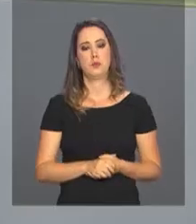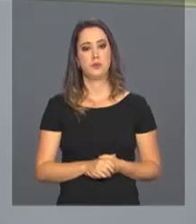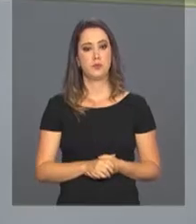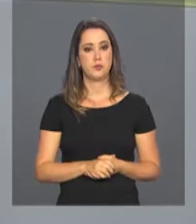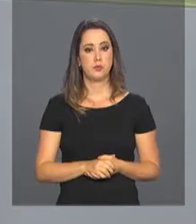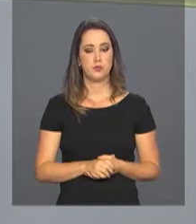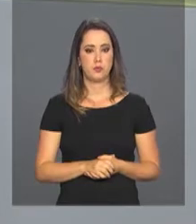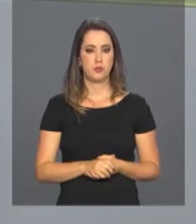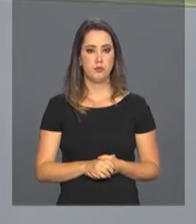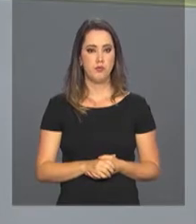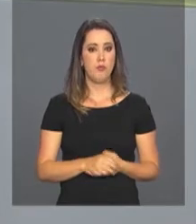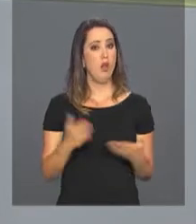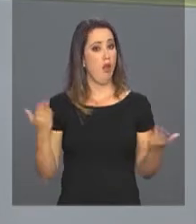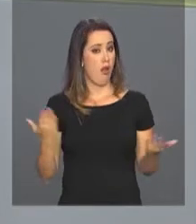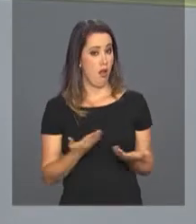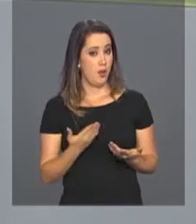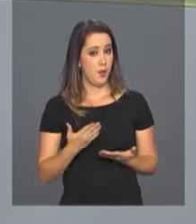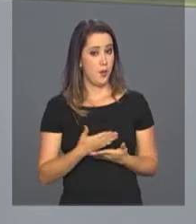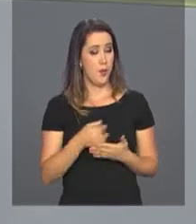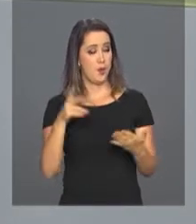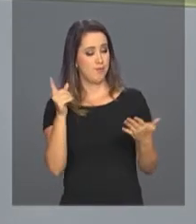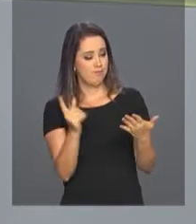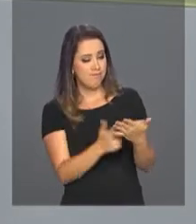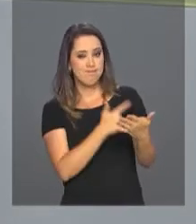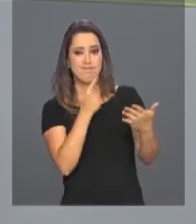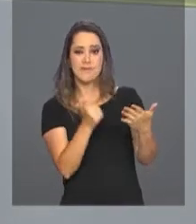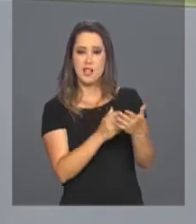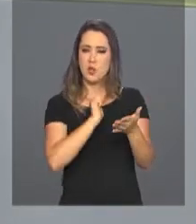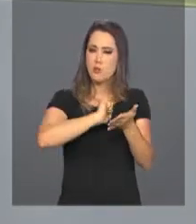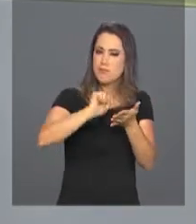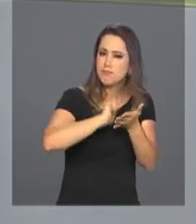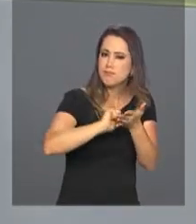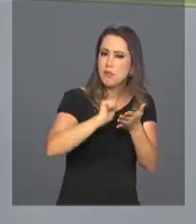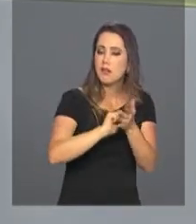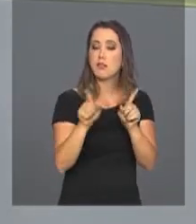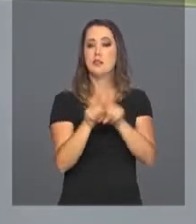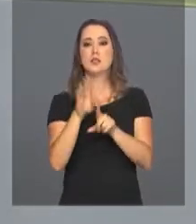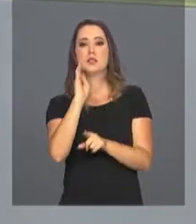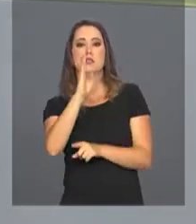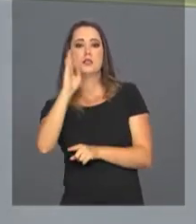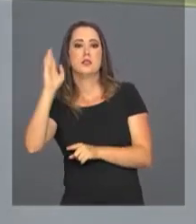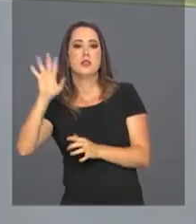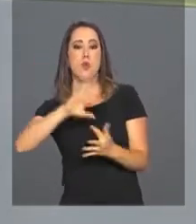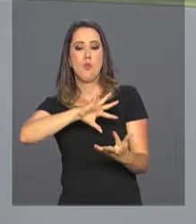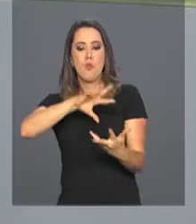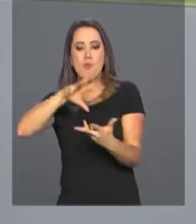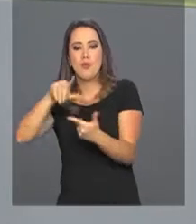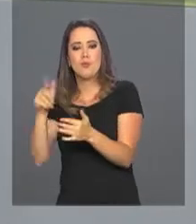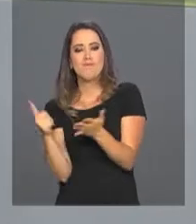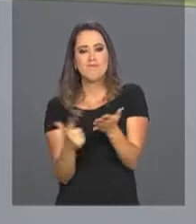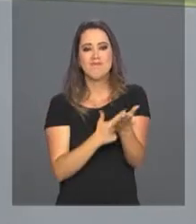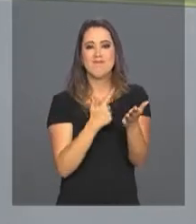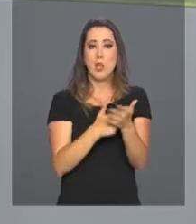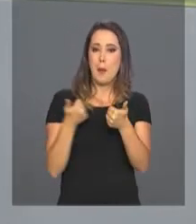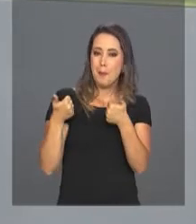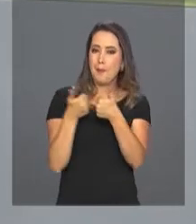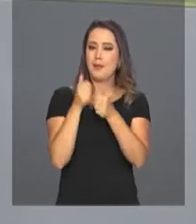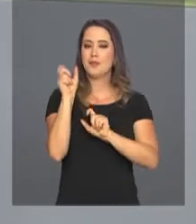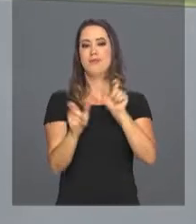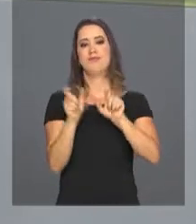com a valorização da leitura da escrita e das bibliotecas o universo dos livros fica mais próximo dos